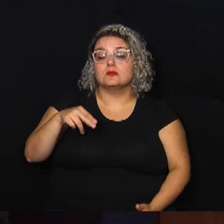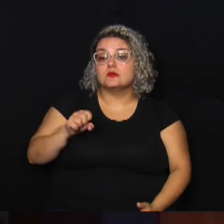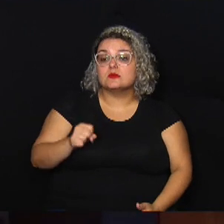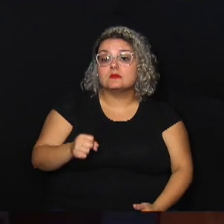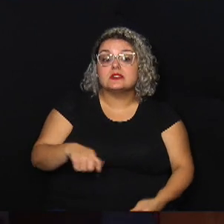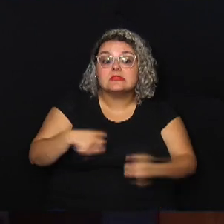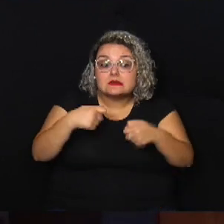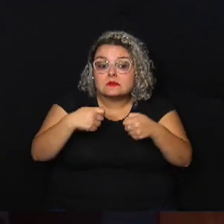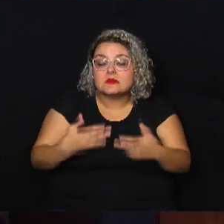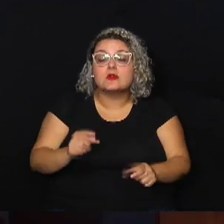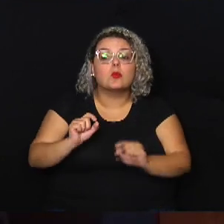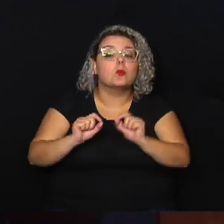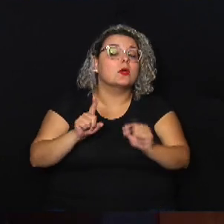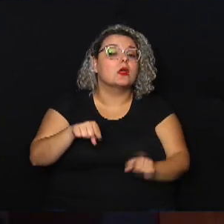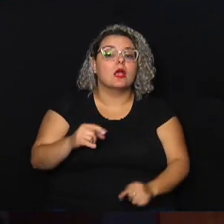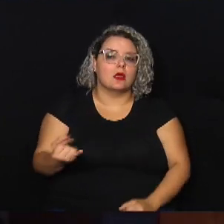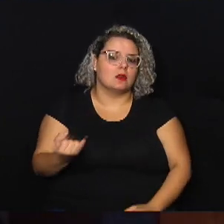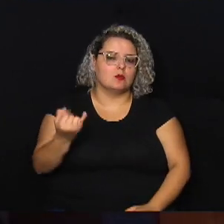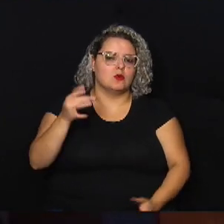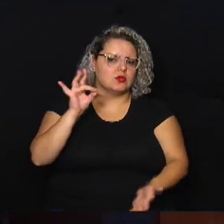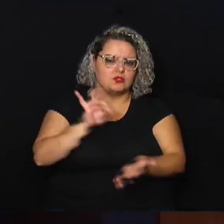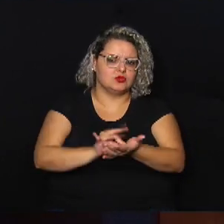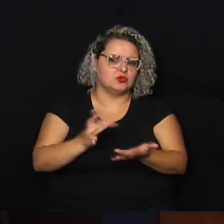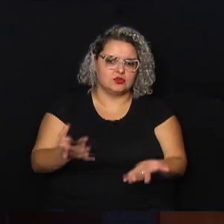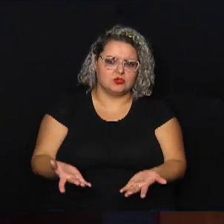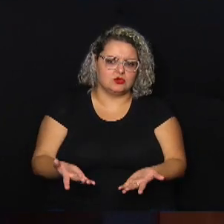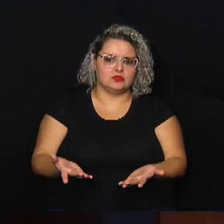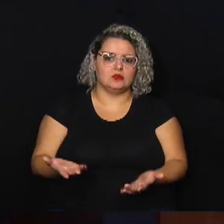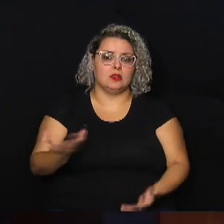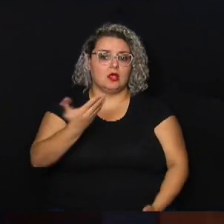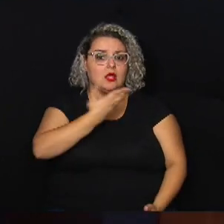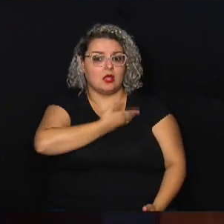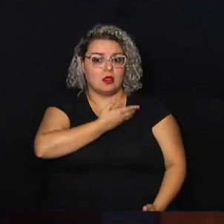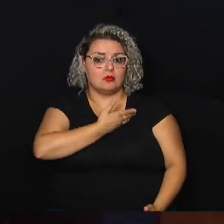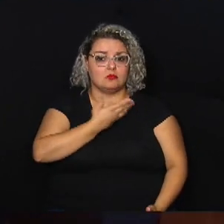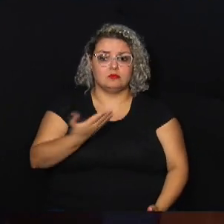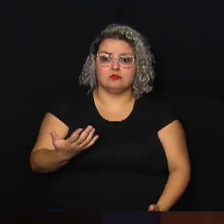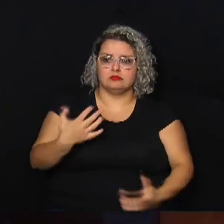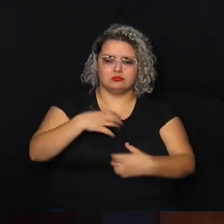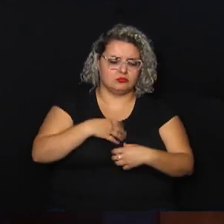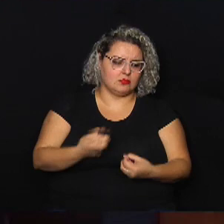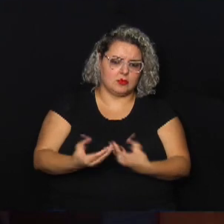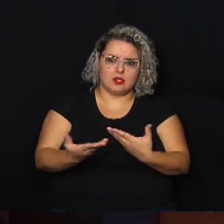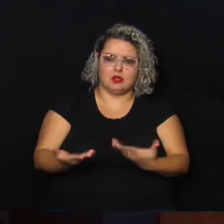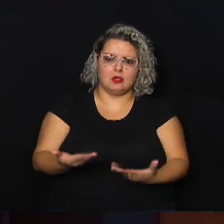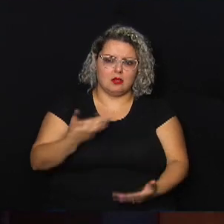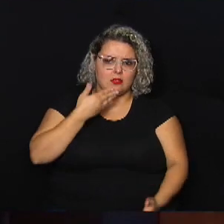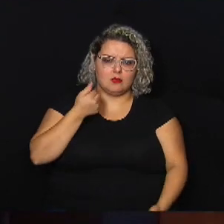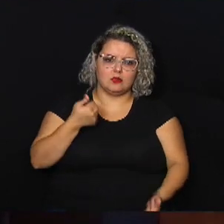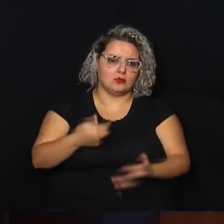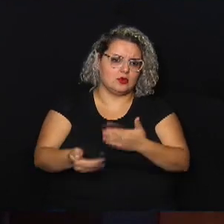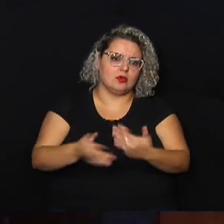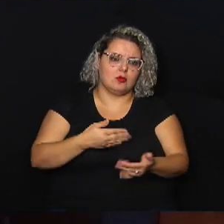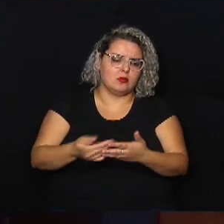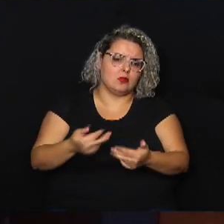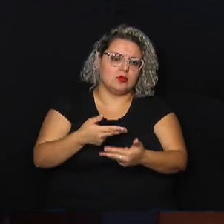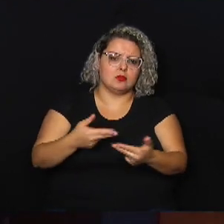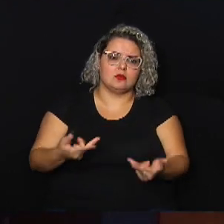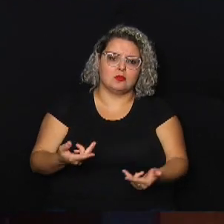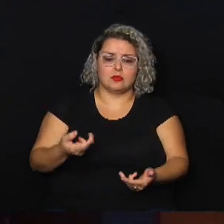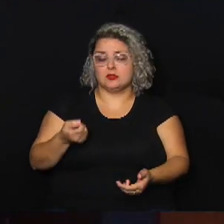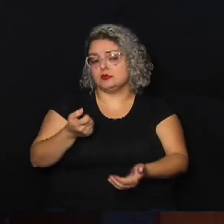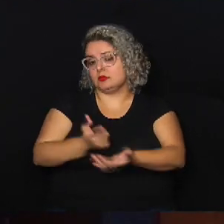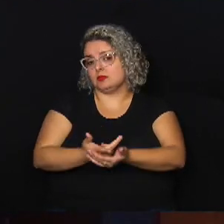que é importante? Cultivar amizade, né? Afeto, é muito mais importante que qualquer bem de consumo. E você colocando